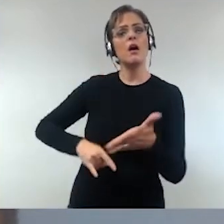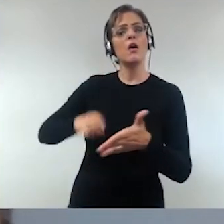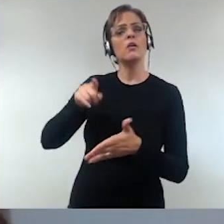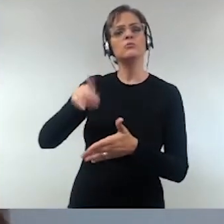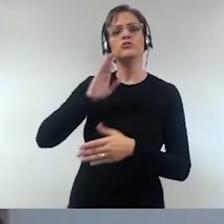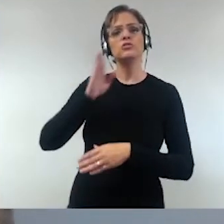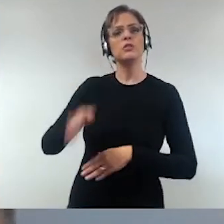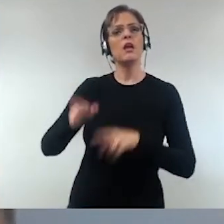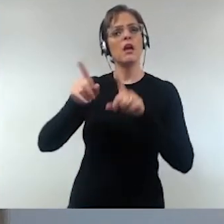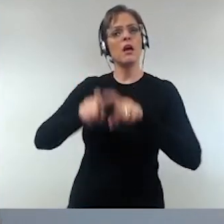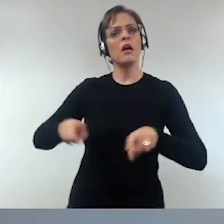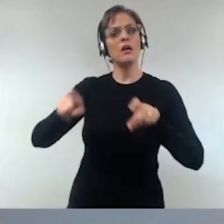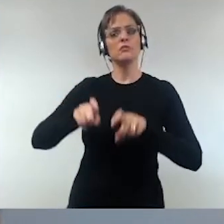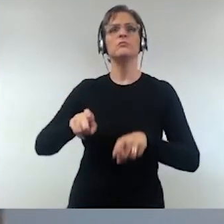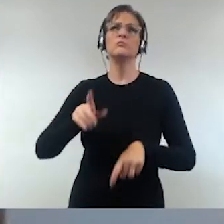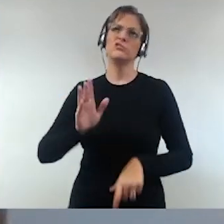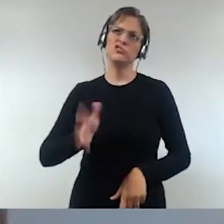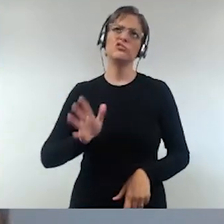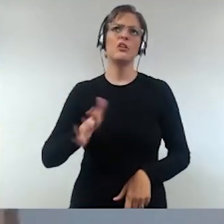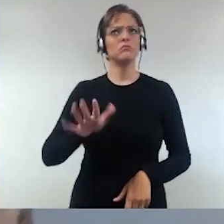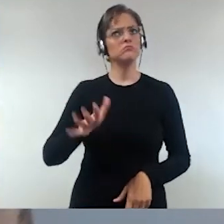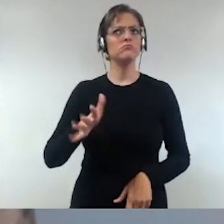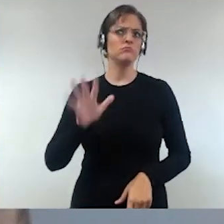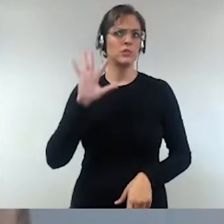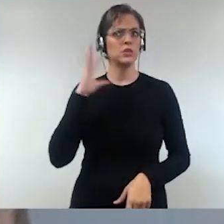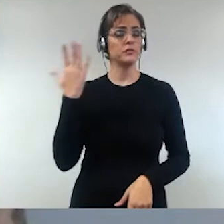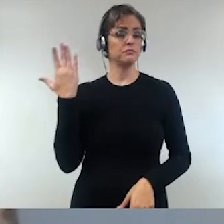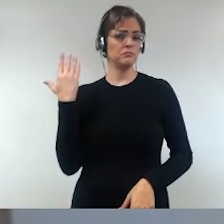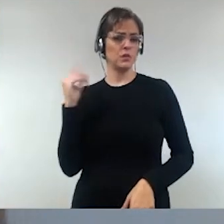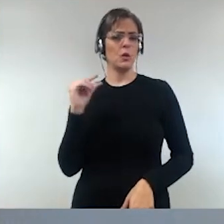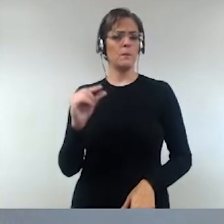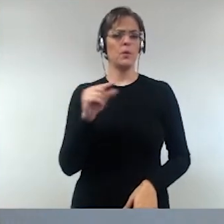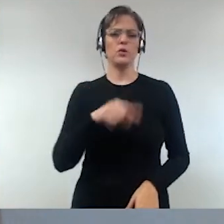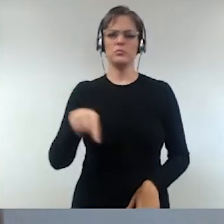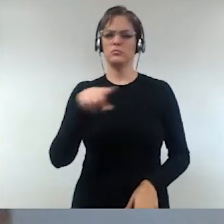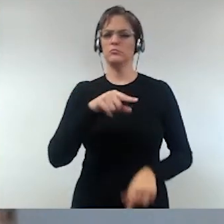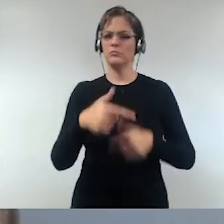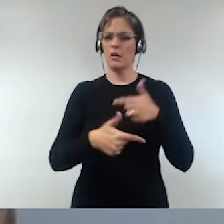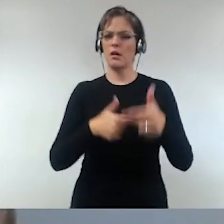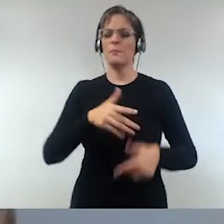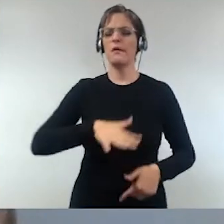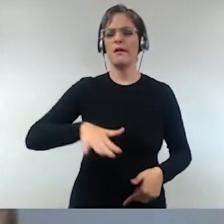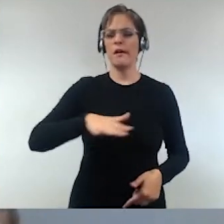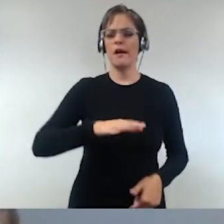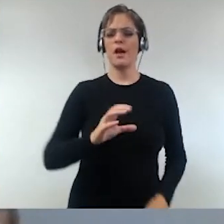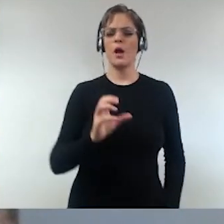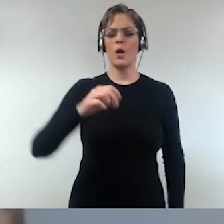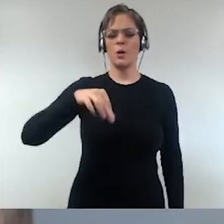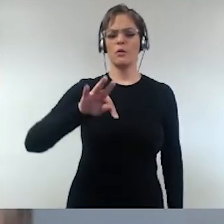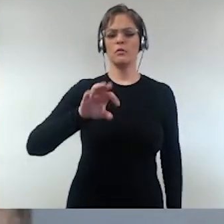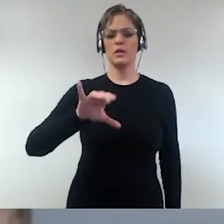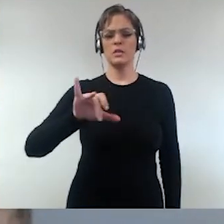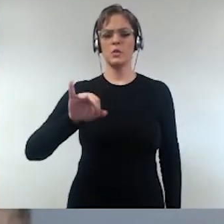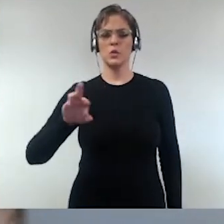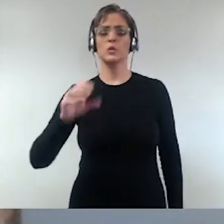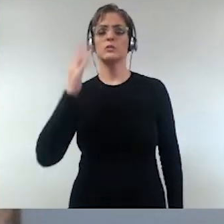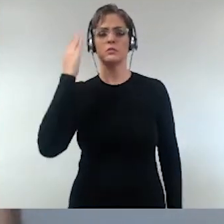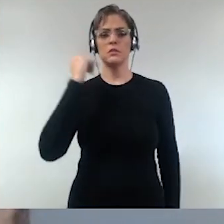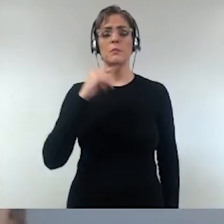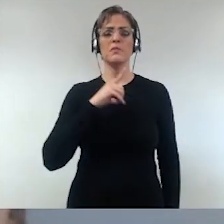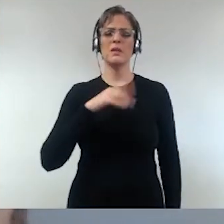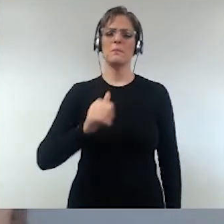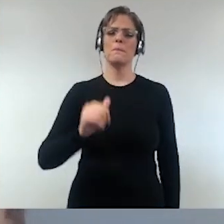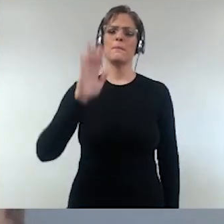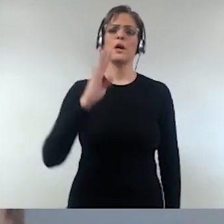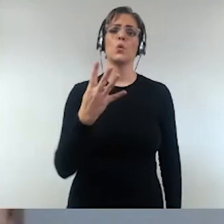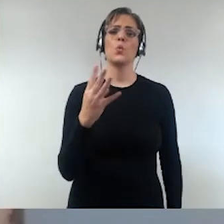razoavelmente resolvido. Até pouco tempo atrás, e quem atua no contencioso sabe disso, a gente tinha mais de 40 plataformas de